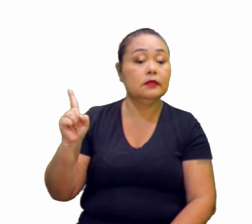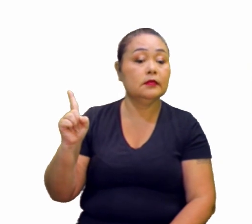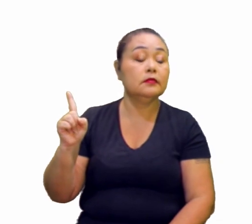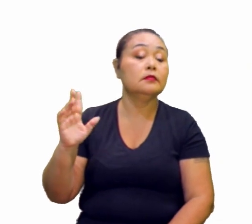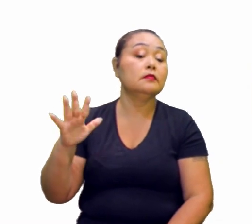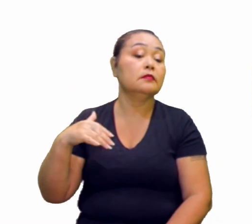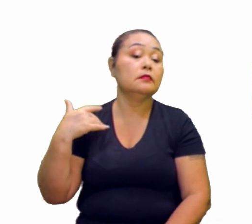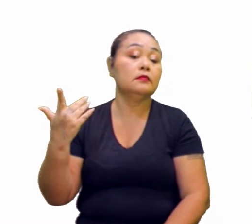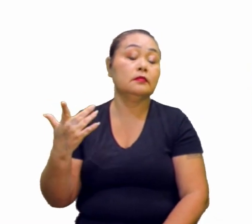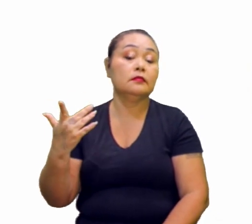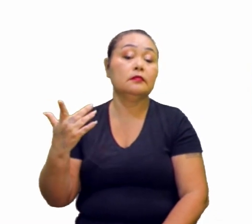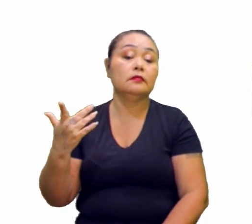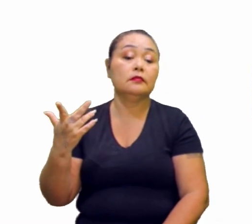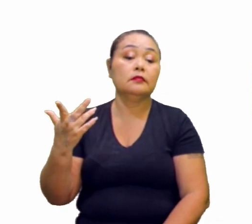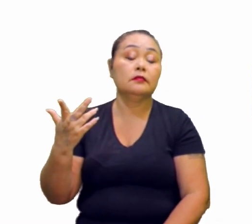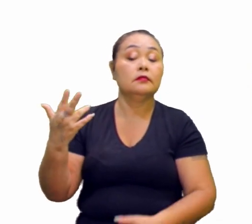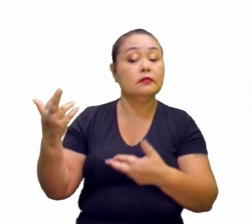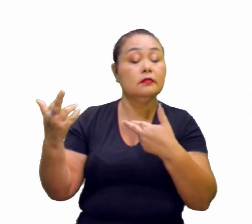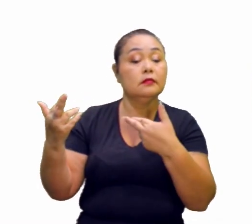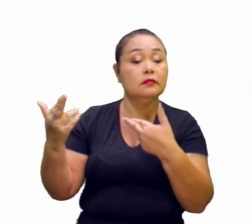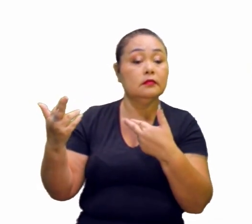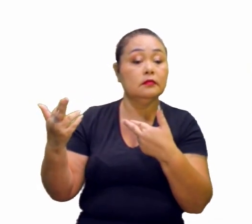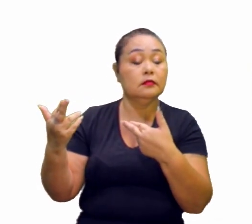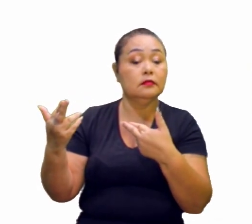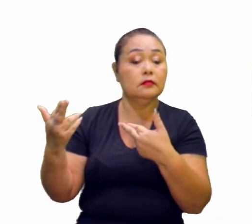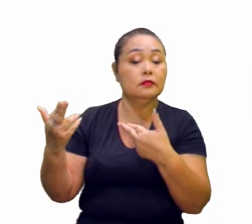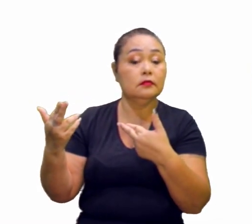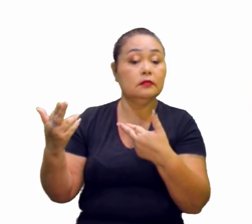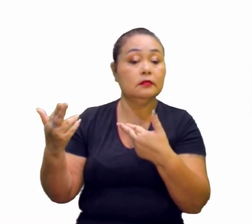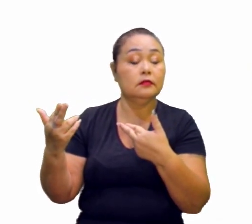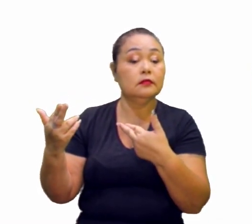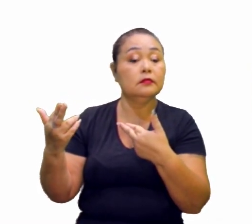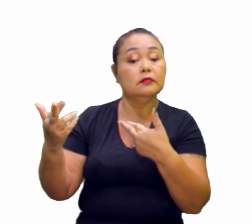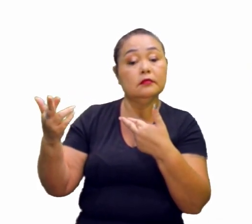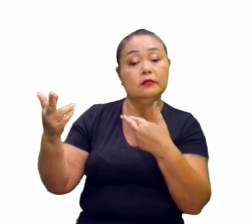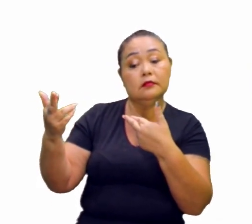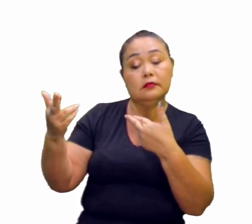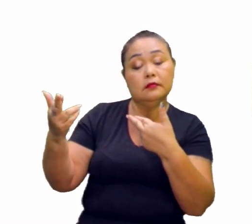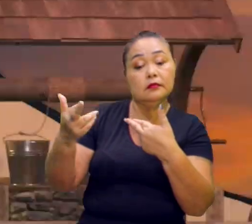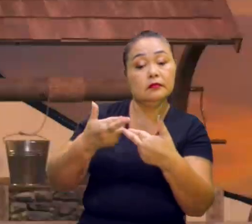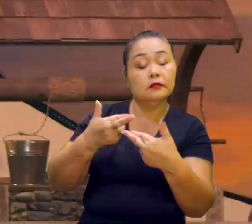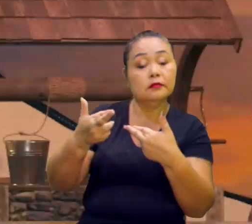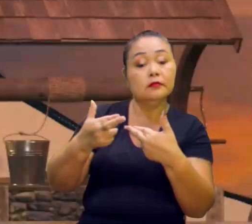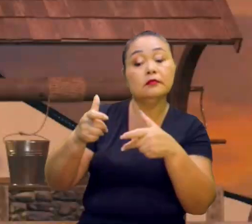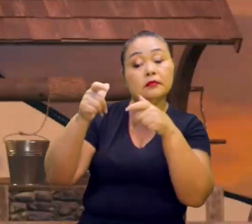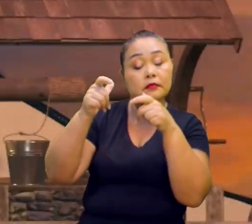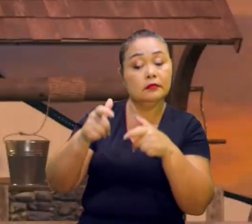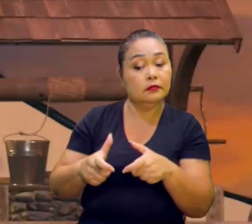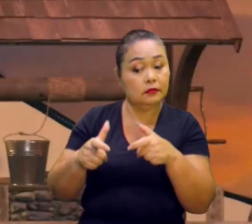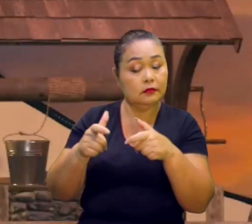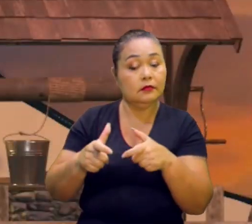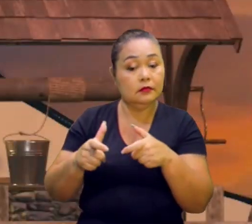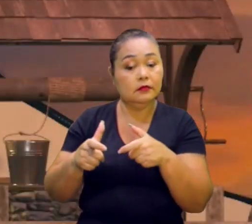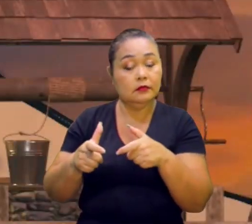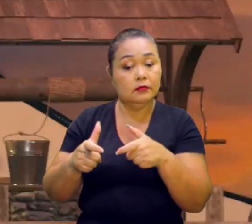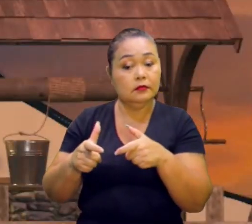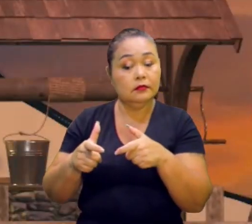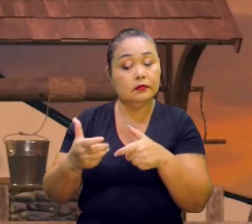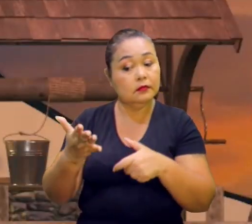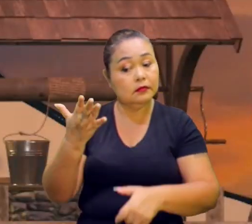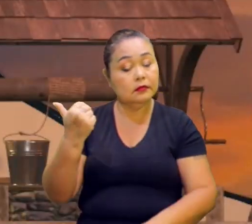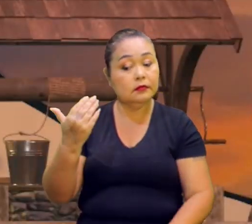Então, em relação... Deixa eu vir para cá agora. Em relação à localização... Pode botar para